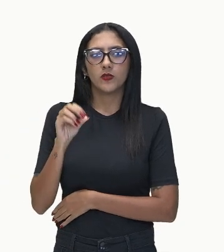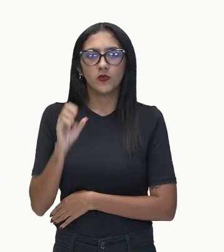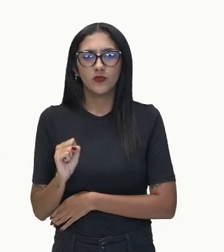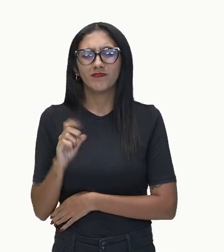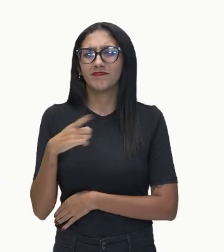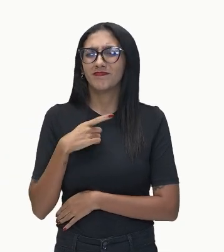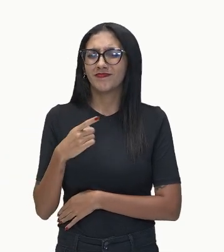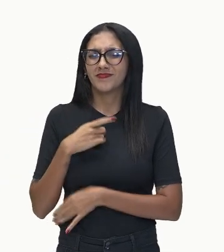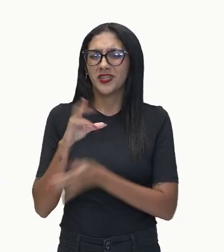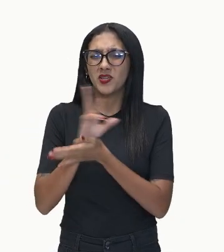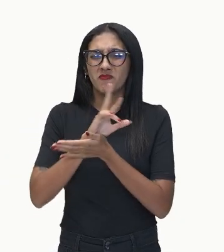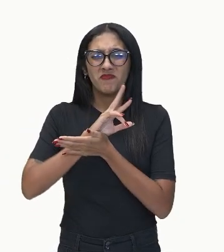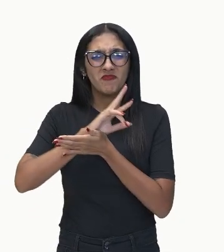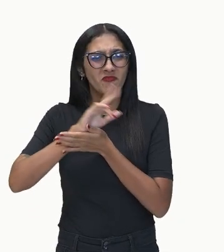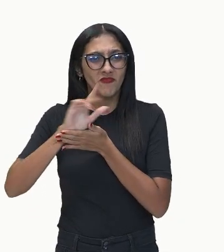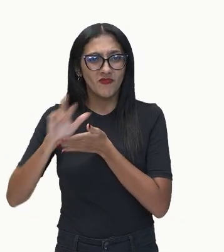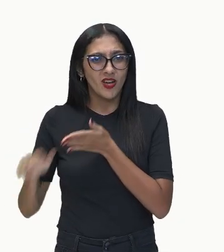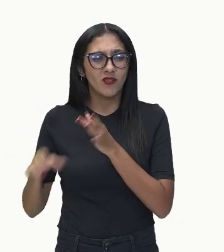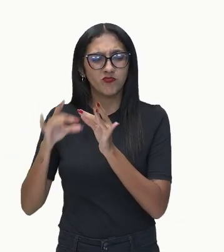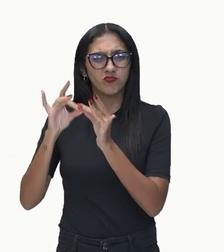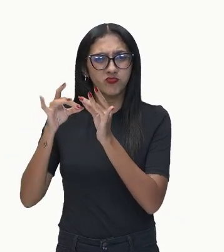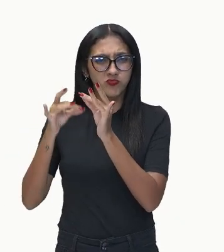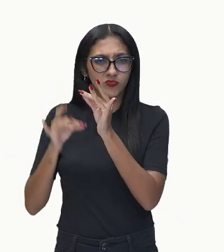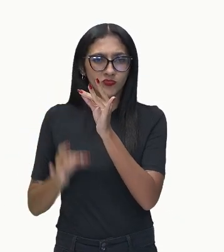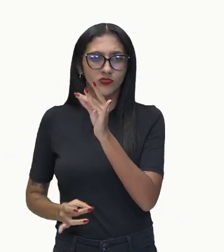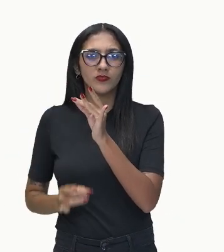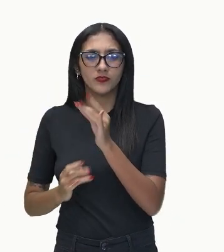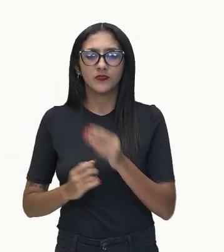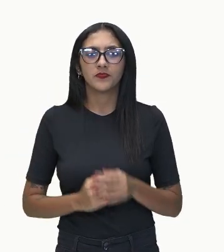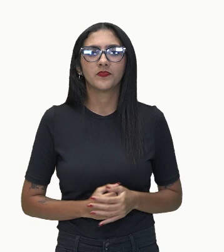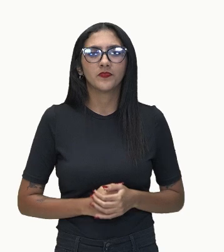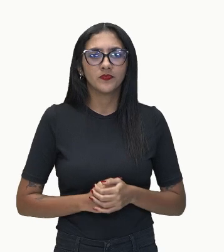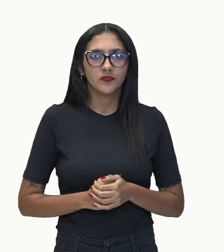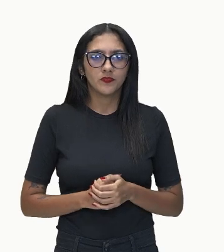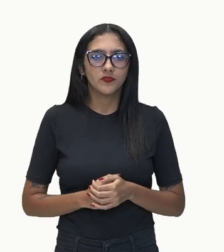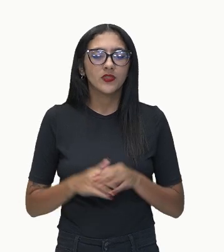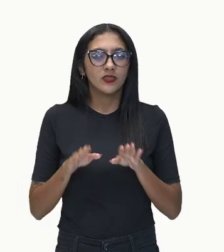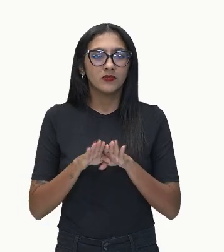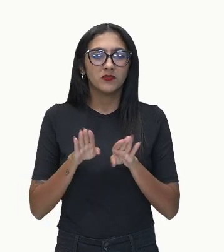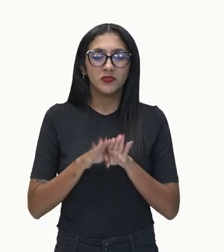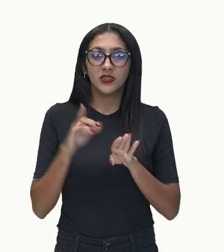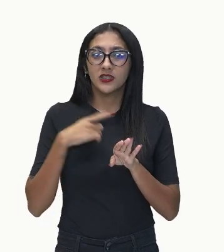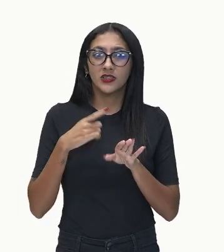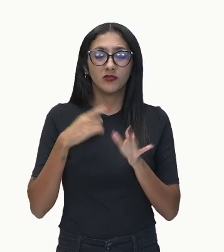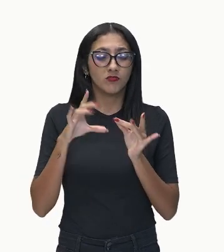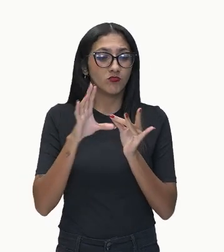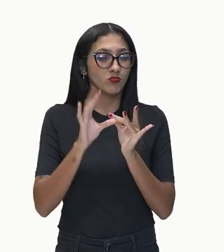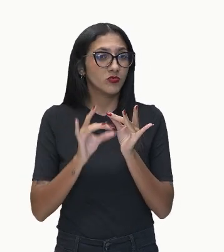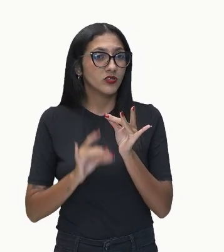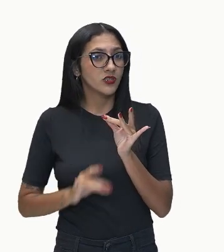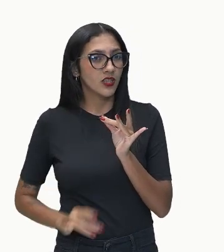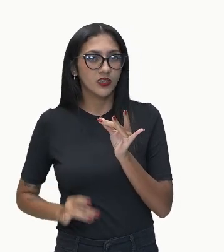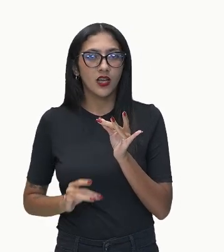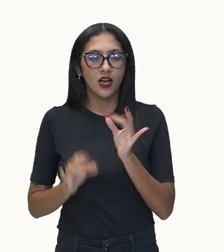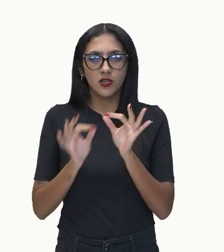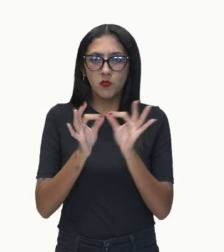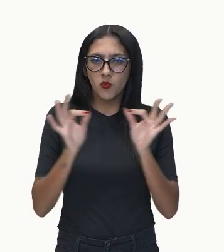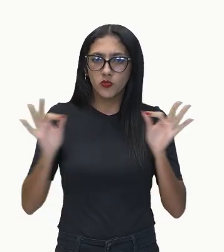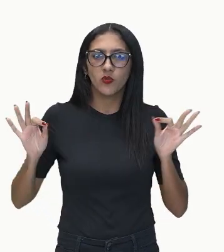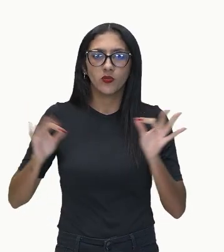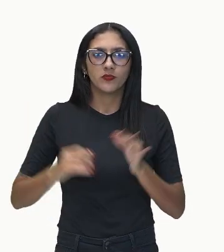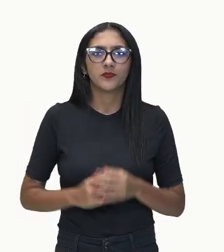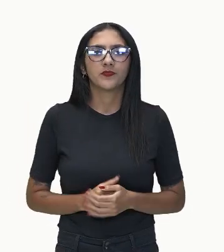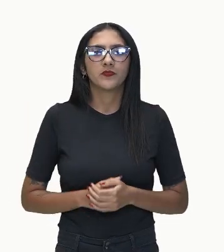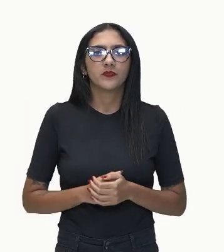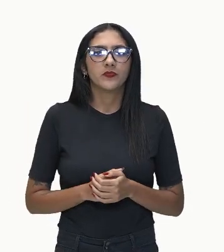de moléculas de monossacarídeos. São moléculas muito grandes mesmo. E os polissacarídeos,